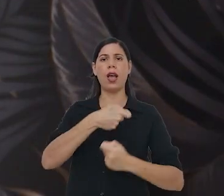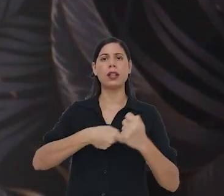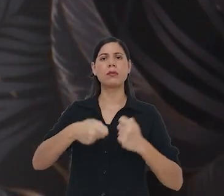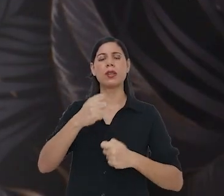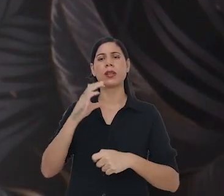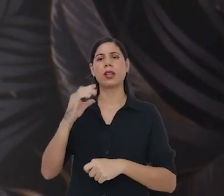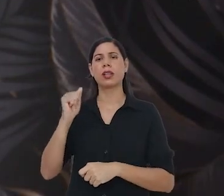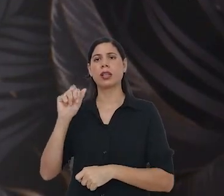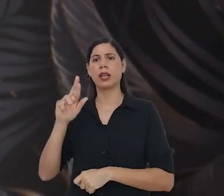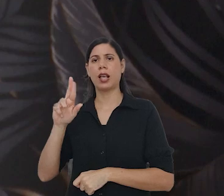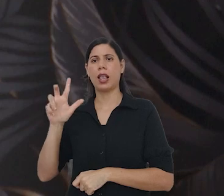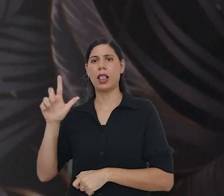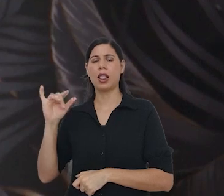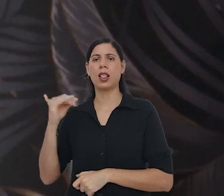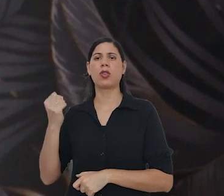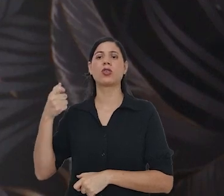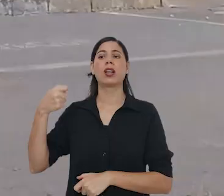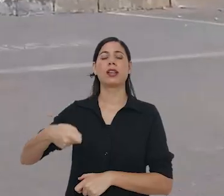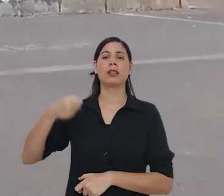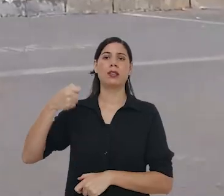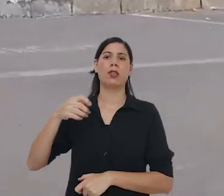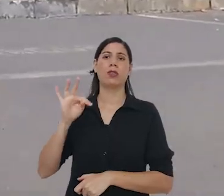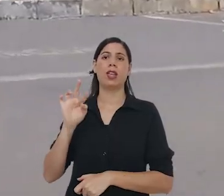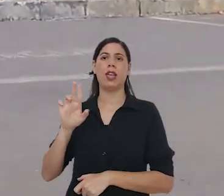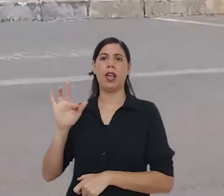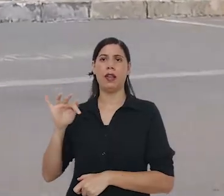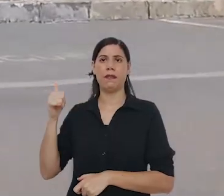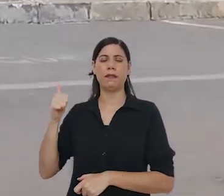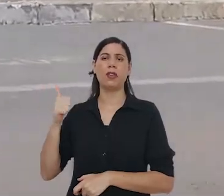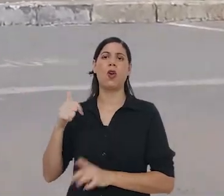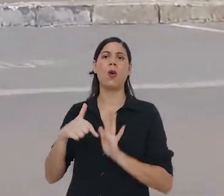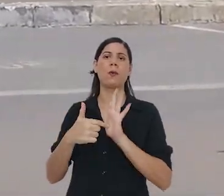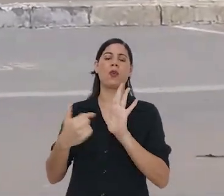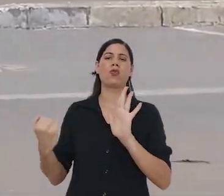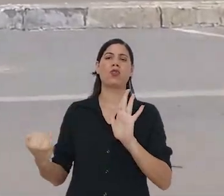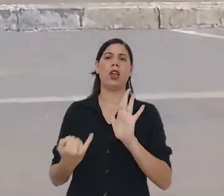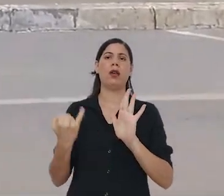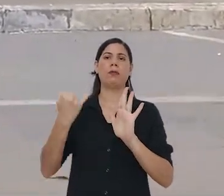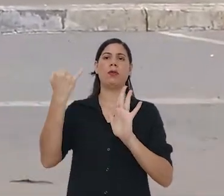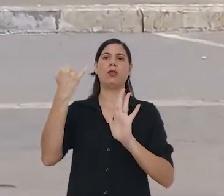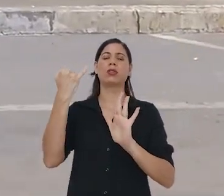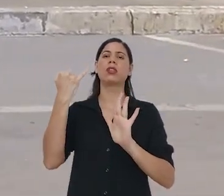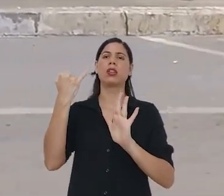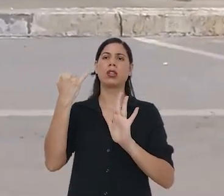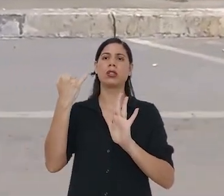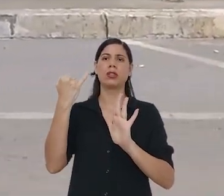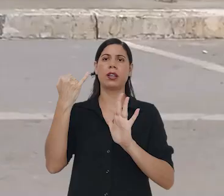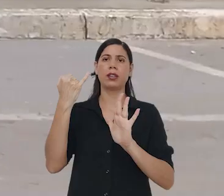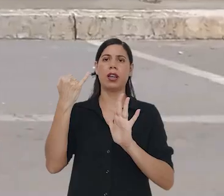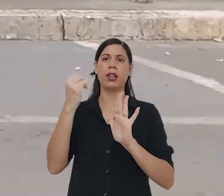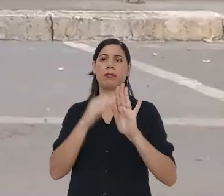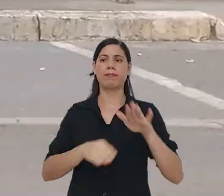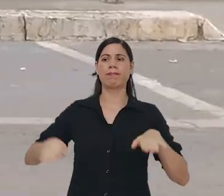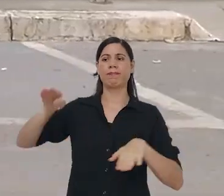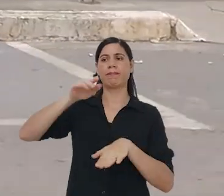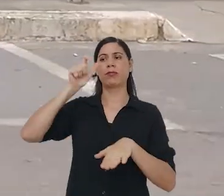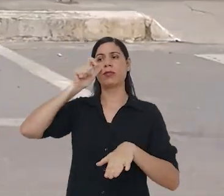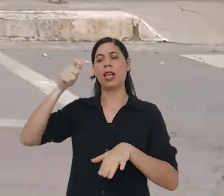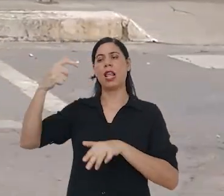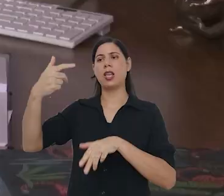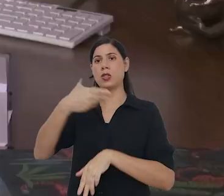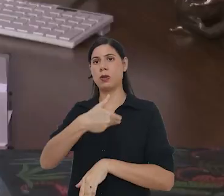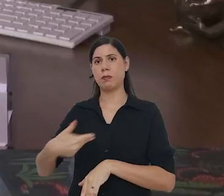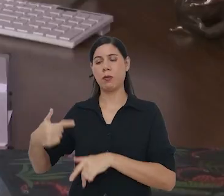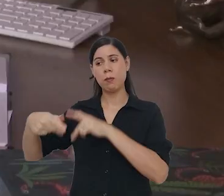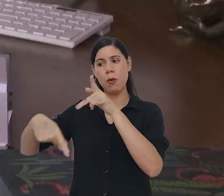direito administrativo Carlos Gomes, a decisão do TRF1 reflete a importância da prevalência do interesse